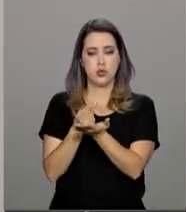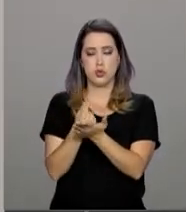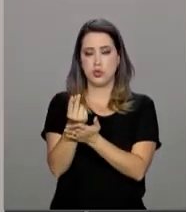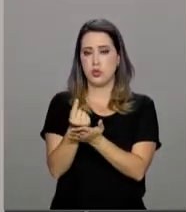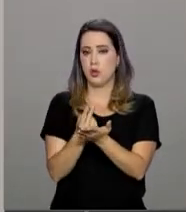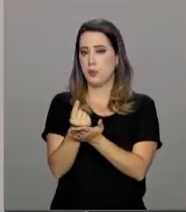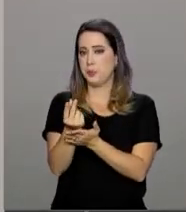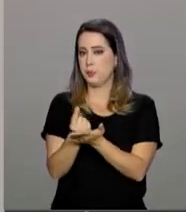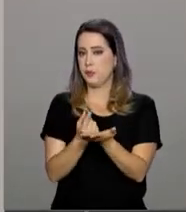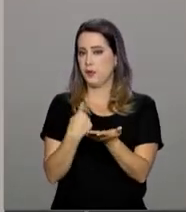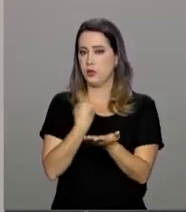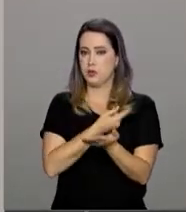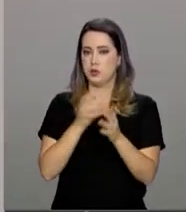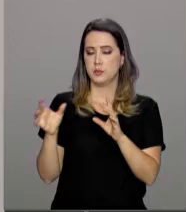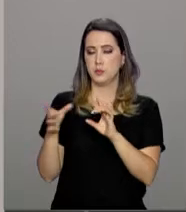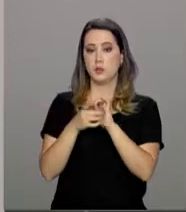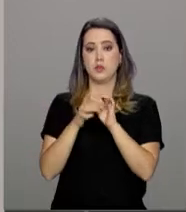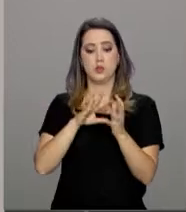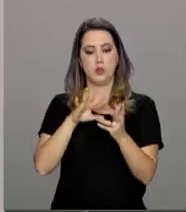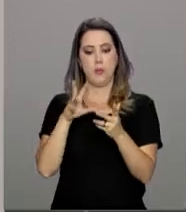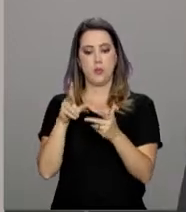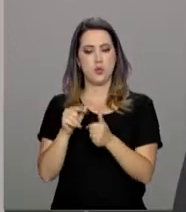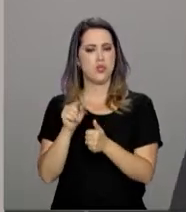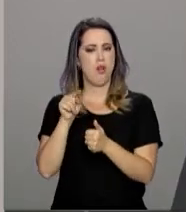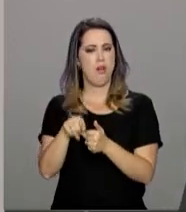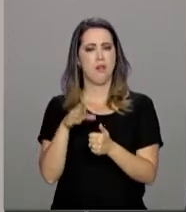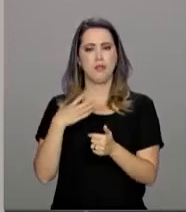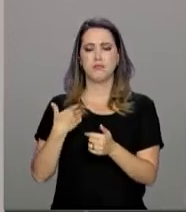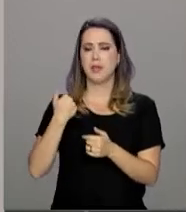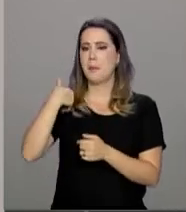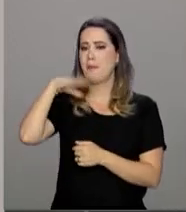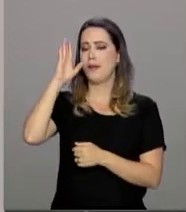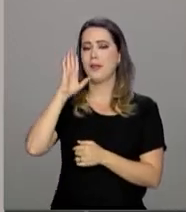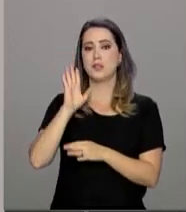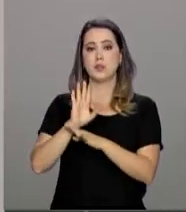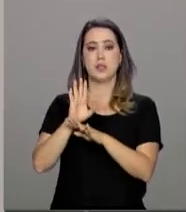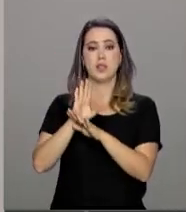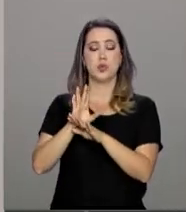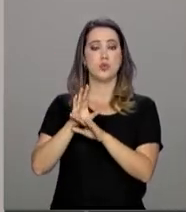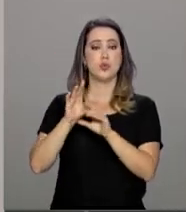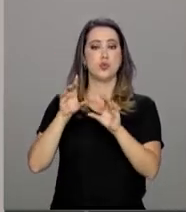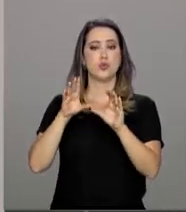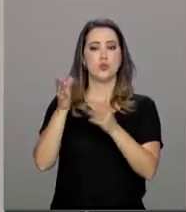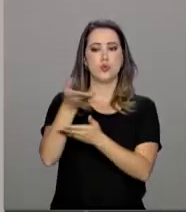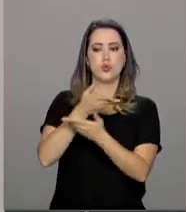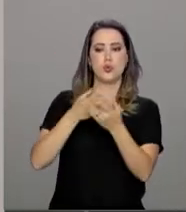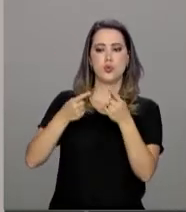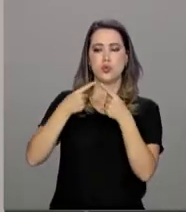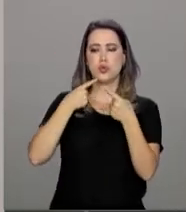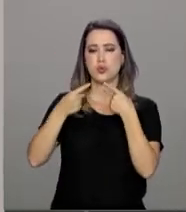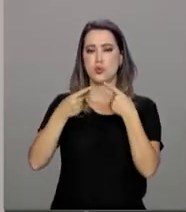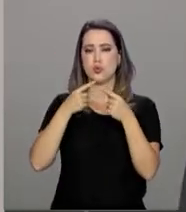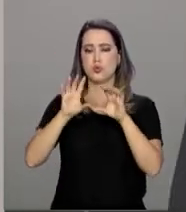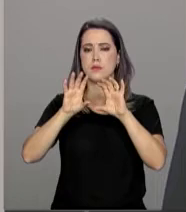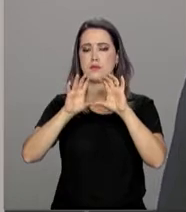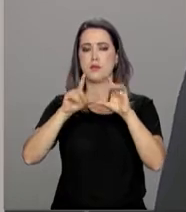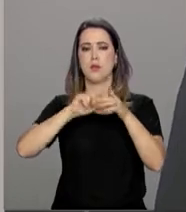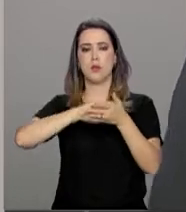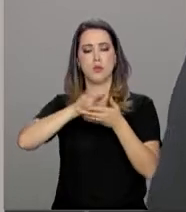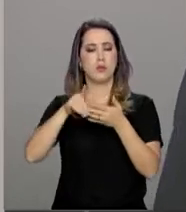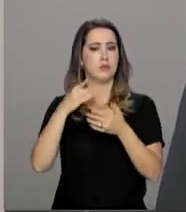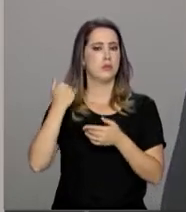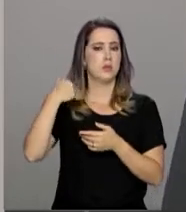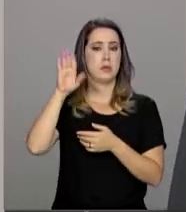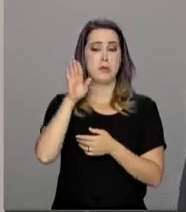estratégica global que vai da cooperação espacial em diálogo em instâncias por